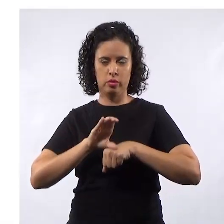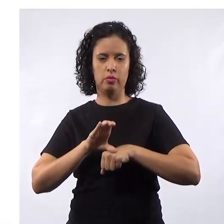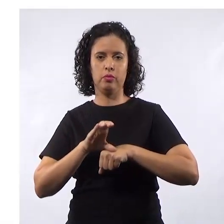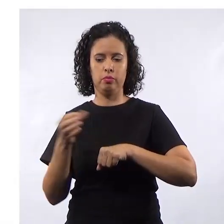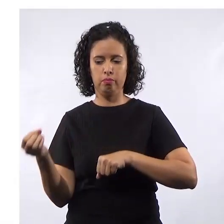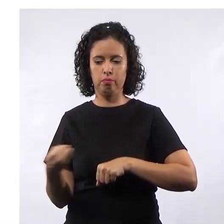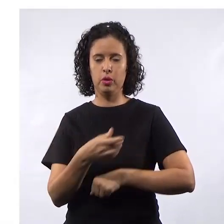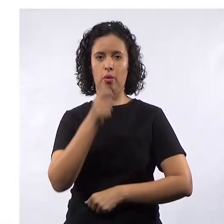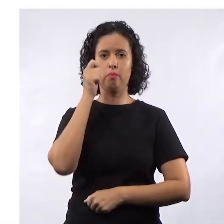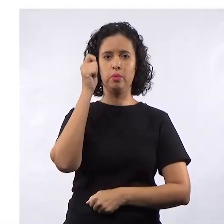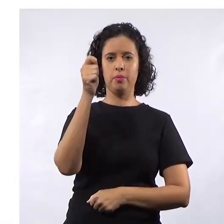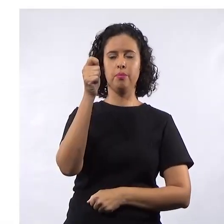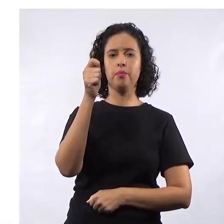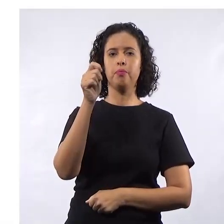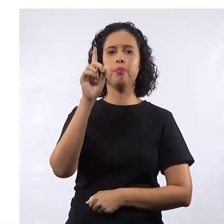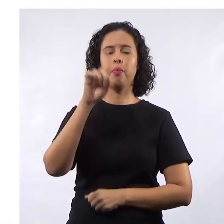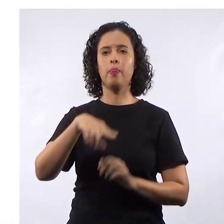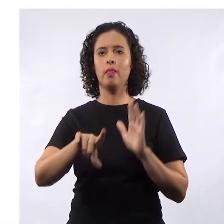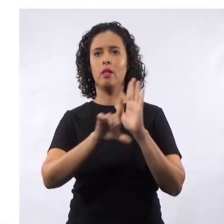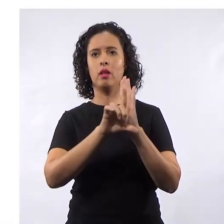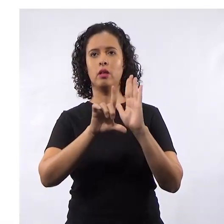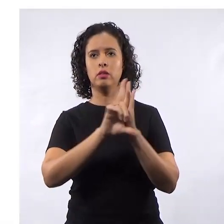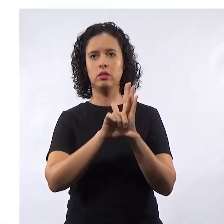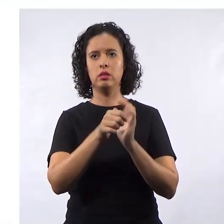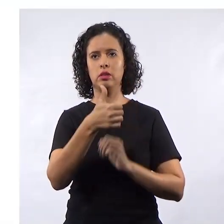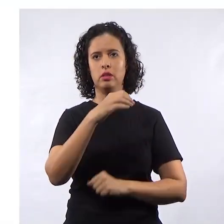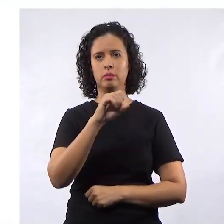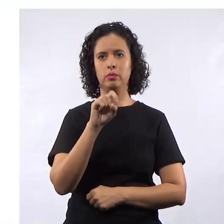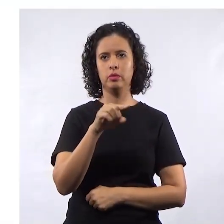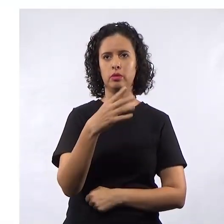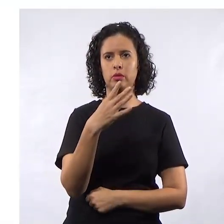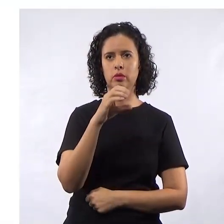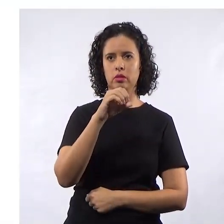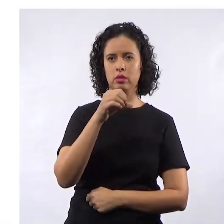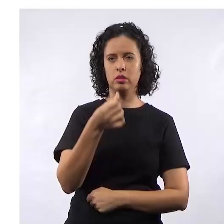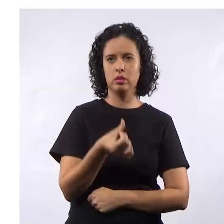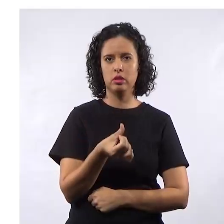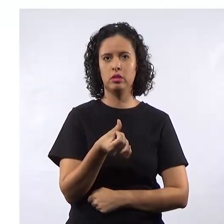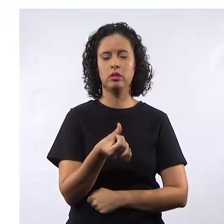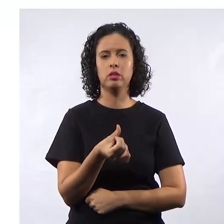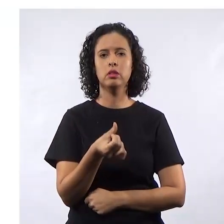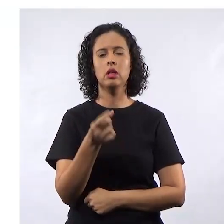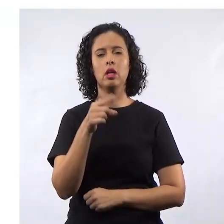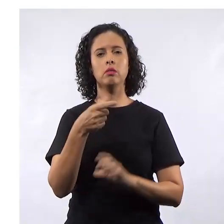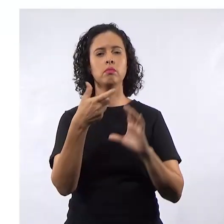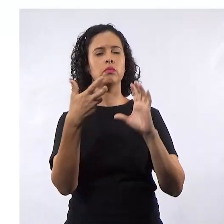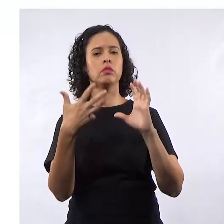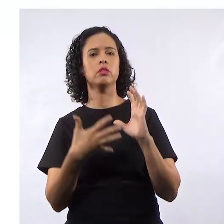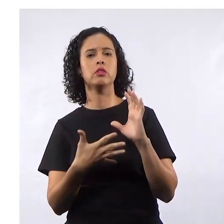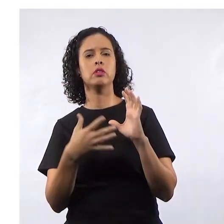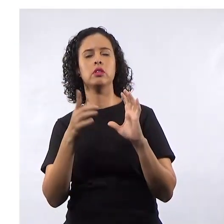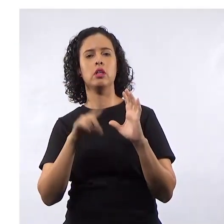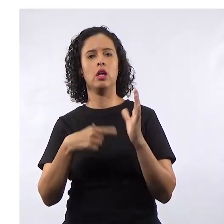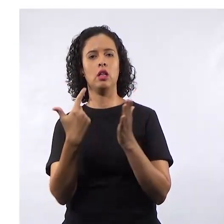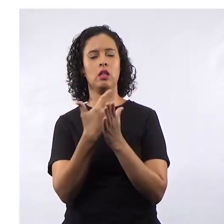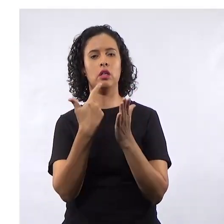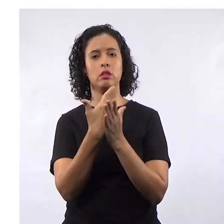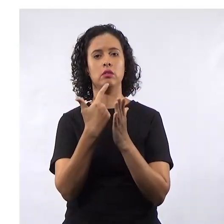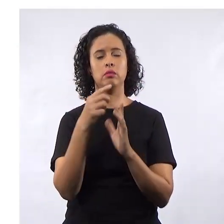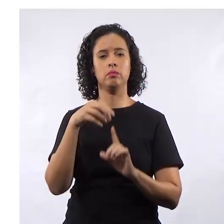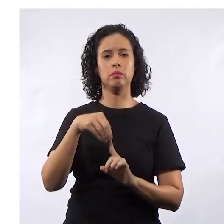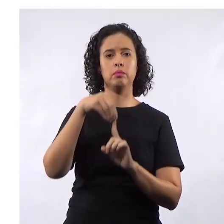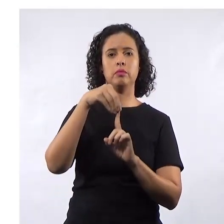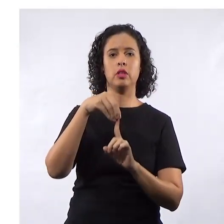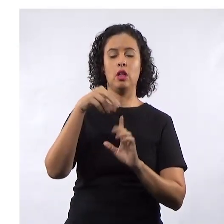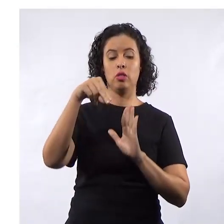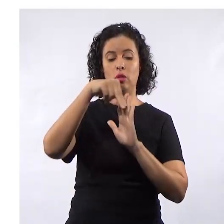aí que está em vigor, tá? A Lei 10.406 de 2002, tá? É classificado pela doutrina majoritária como as normas